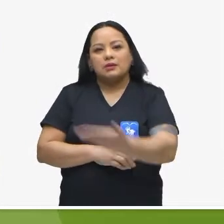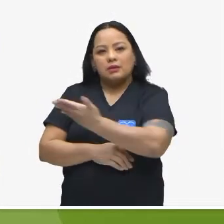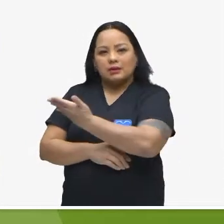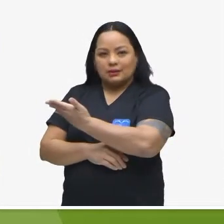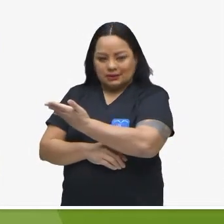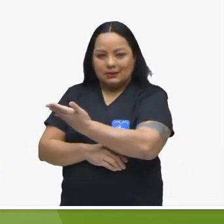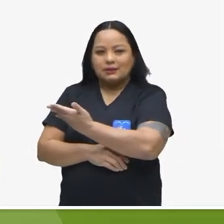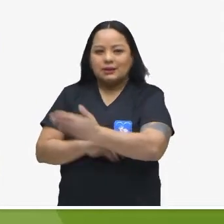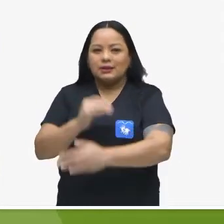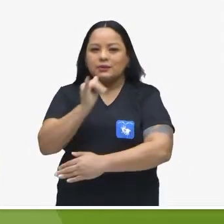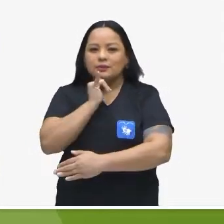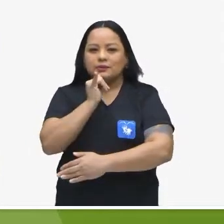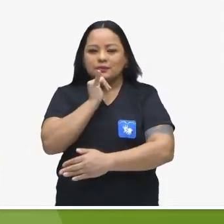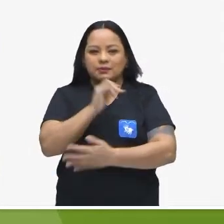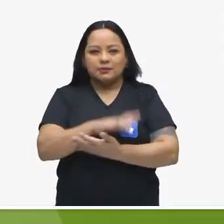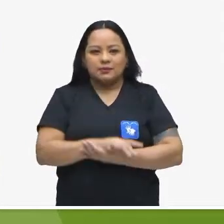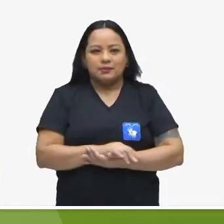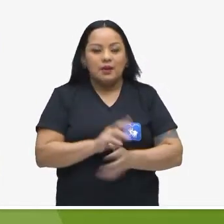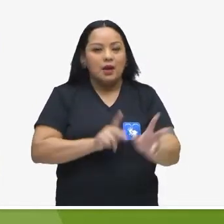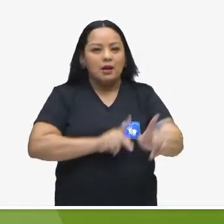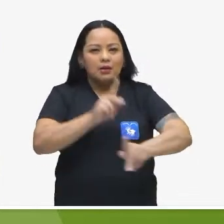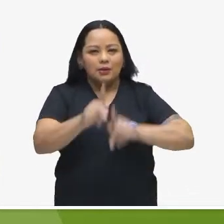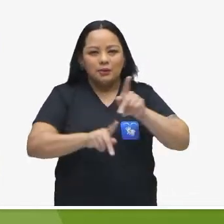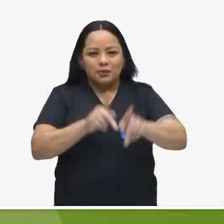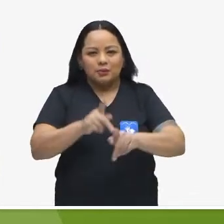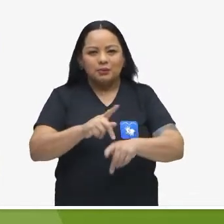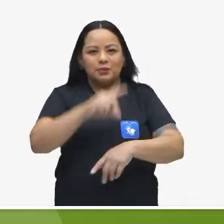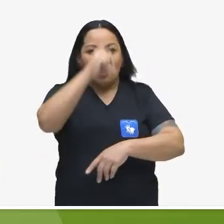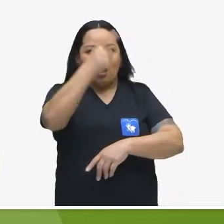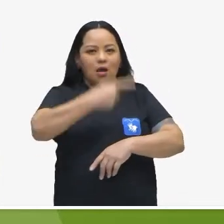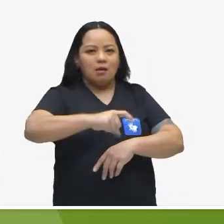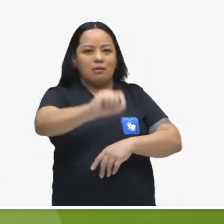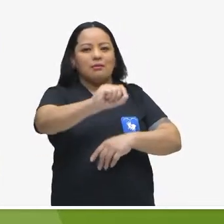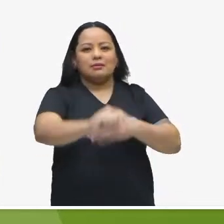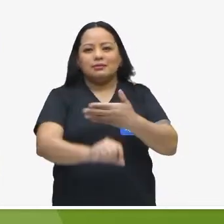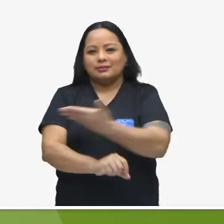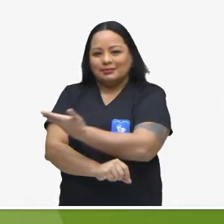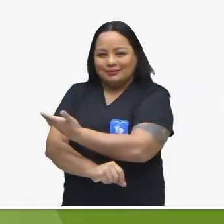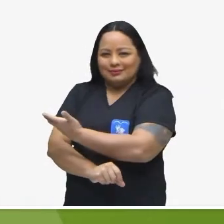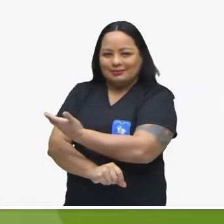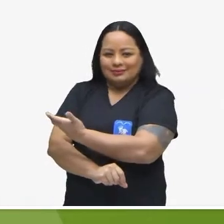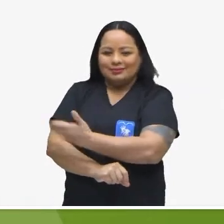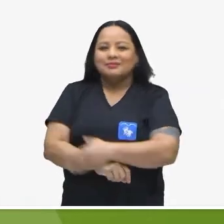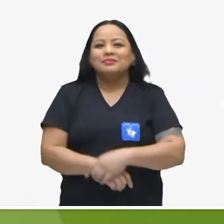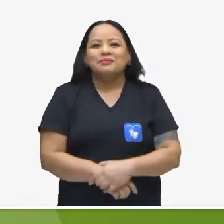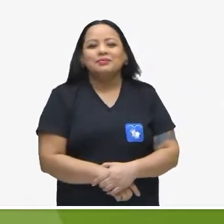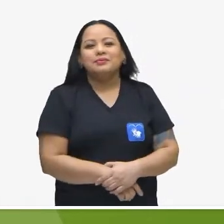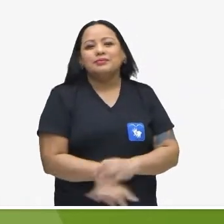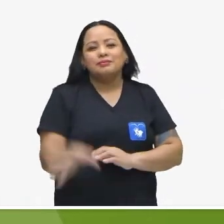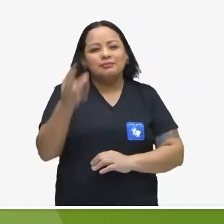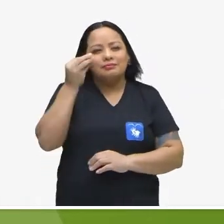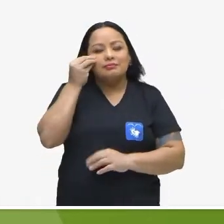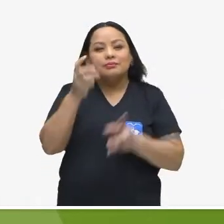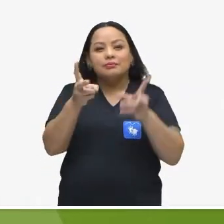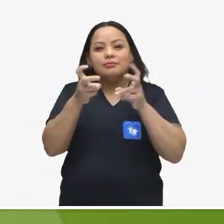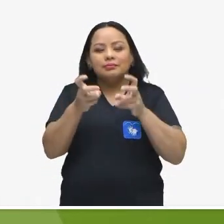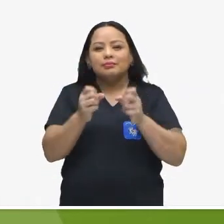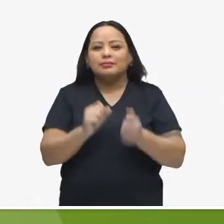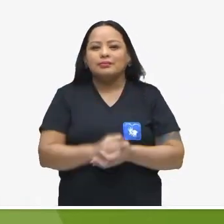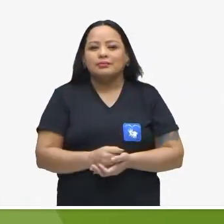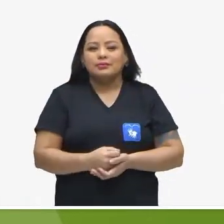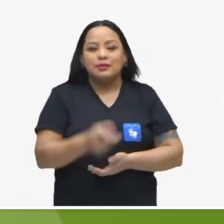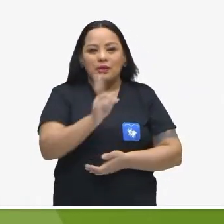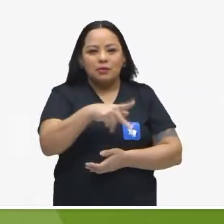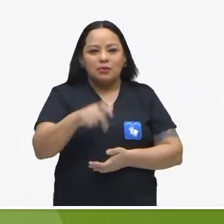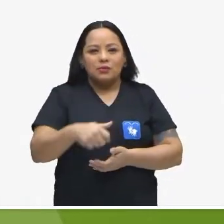vocês um exemplo da população dos elefantes, né? Então, vocês podem observar que eu estou aqui